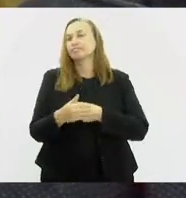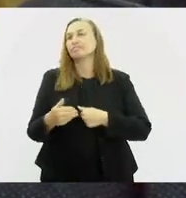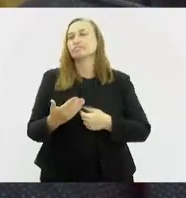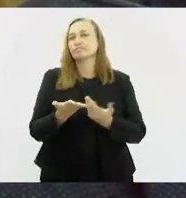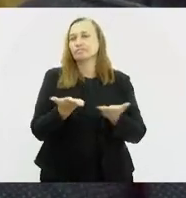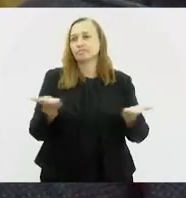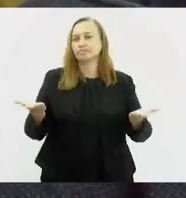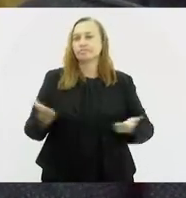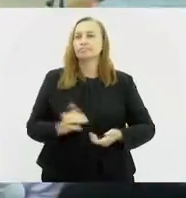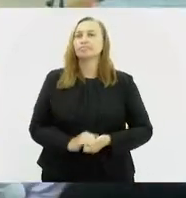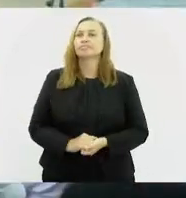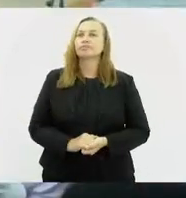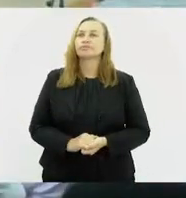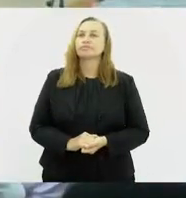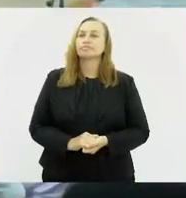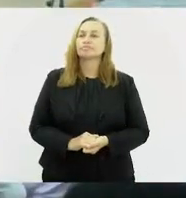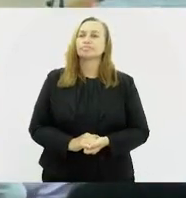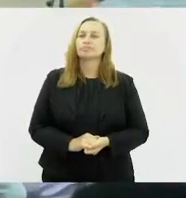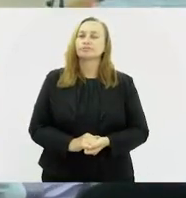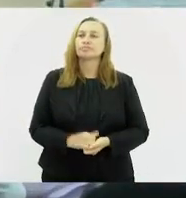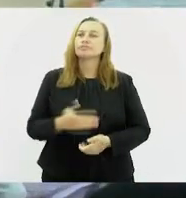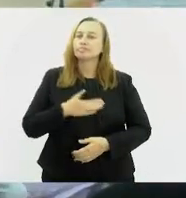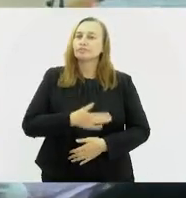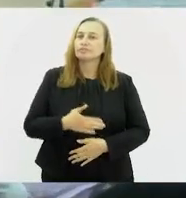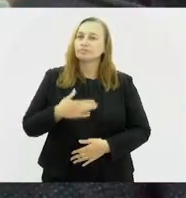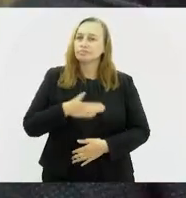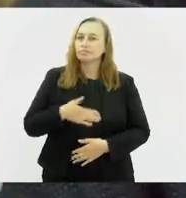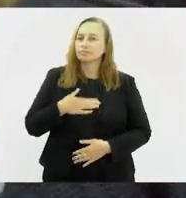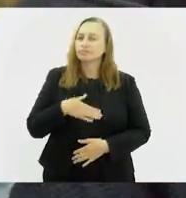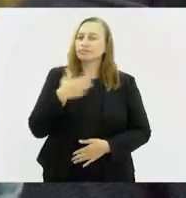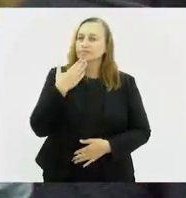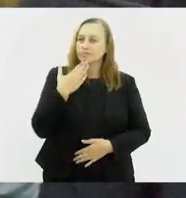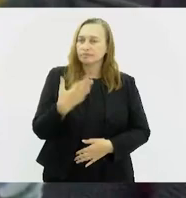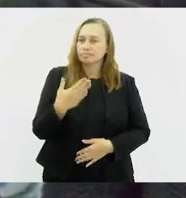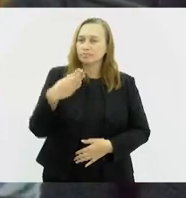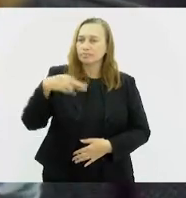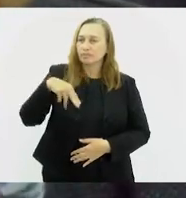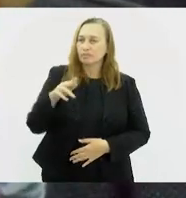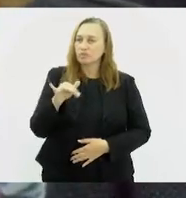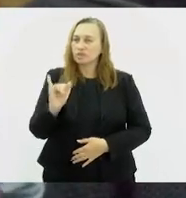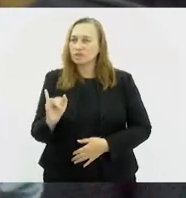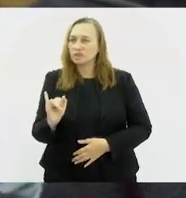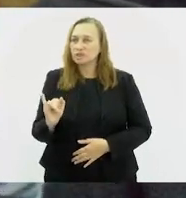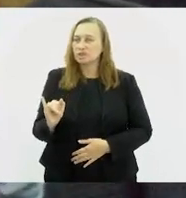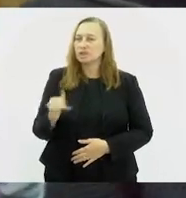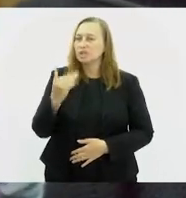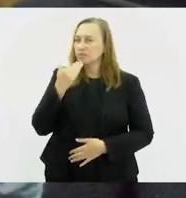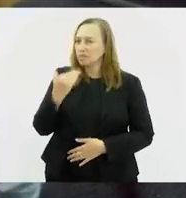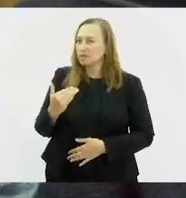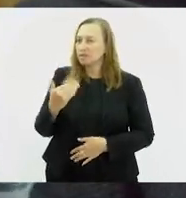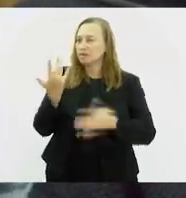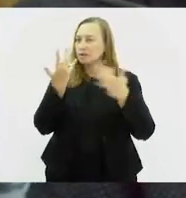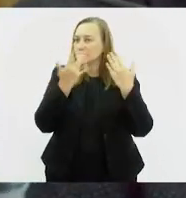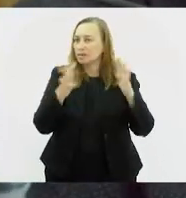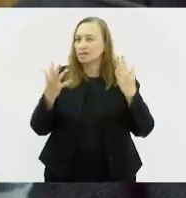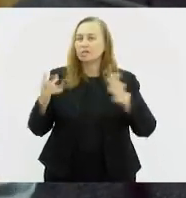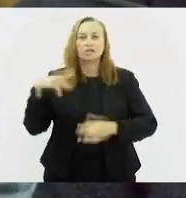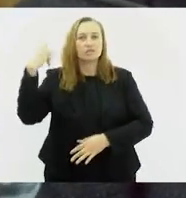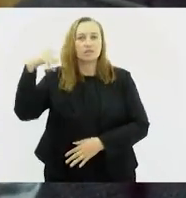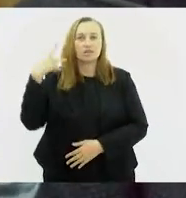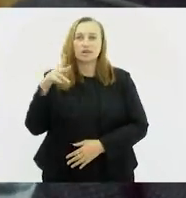vocês. Gostaria de pedir, Muni, a sua autorização, parabenizar ao vereador